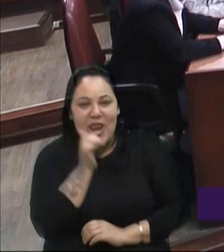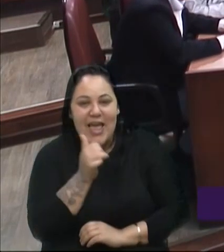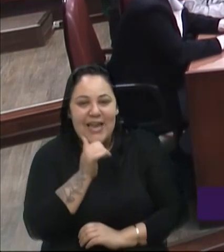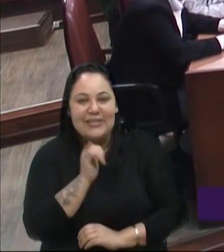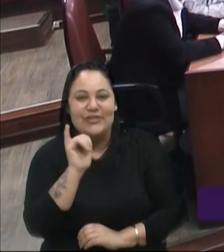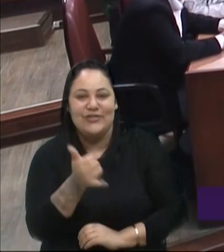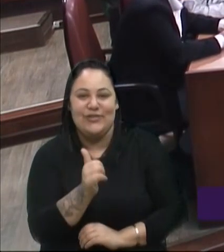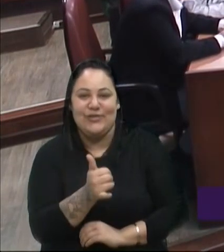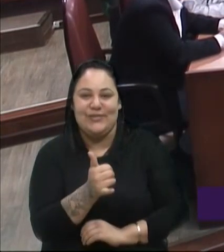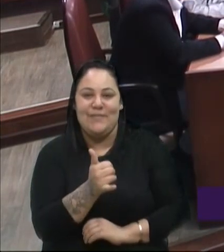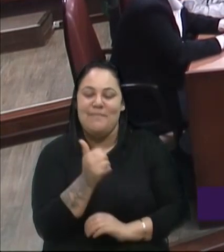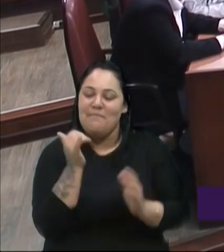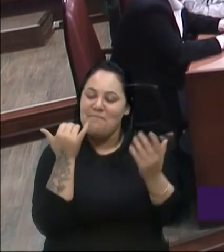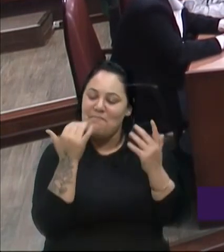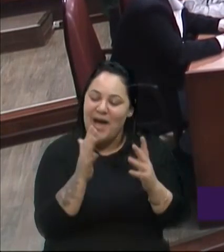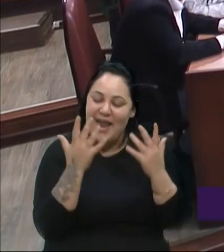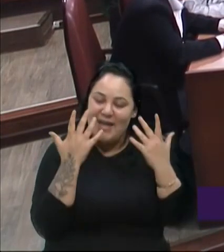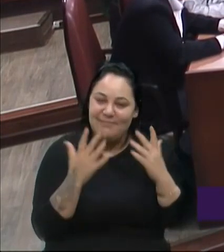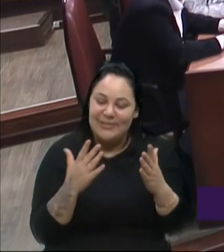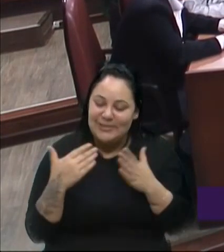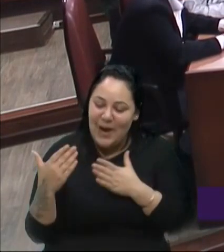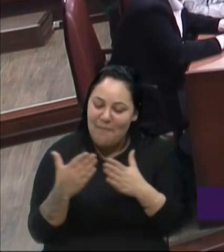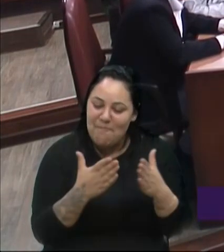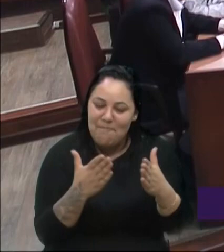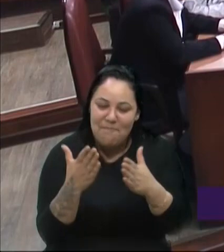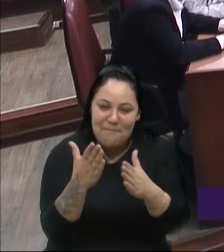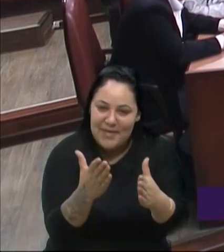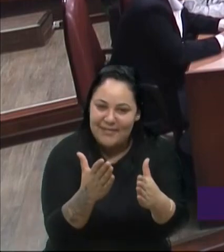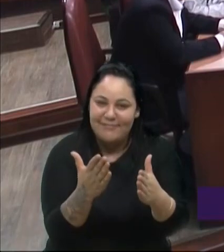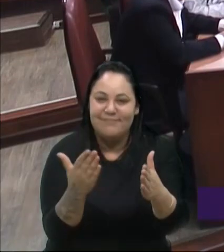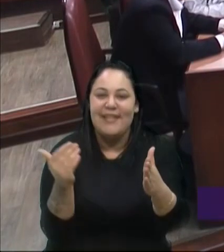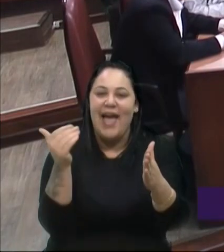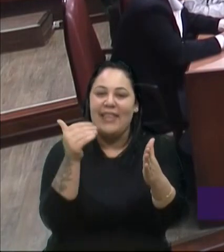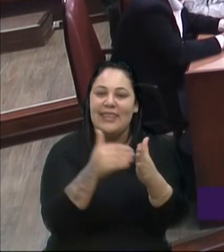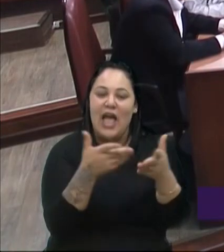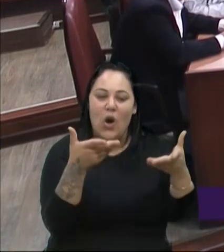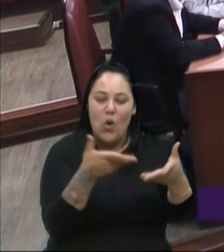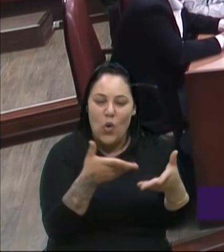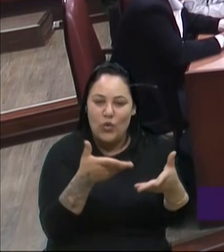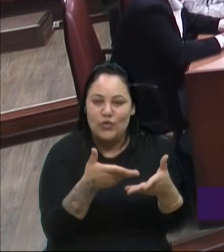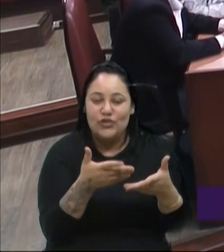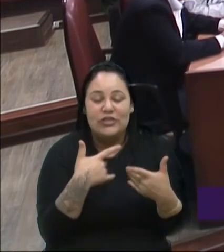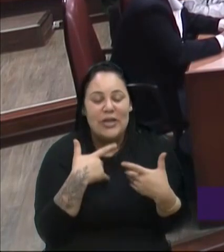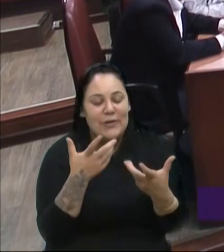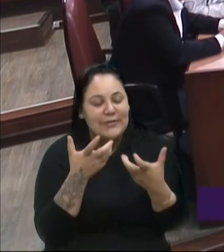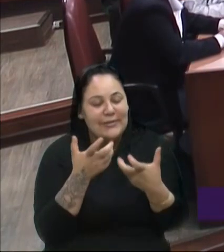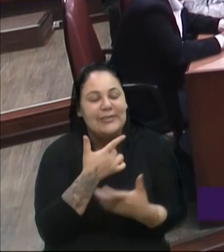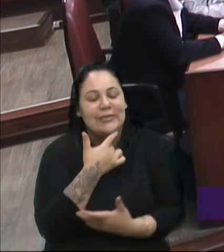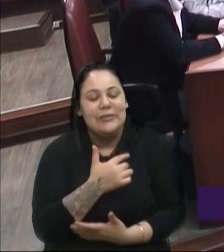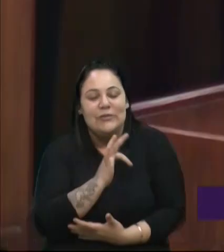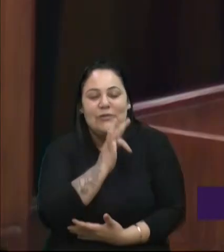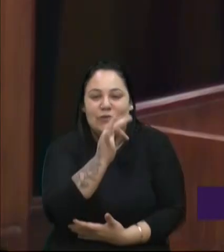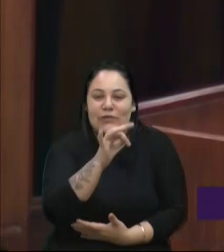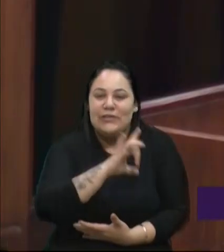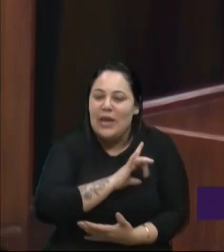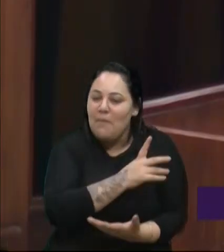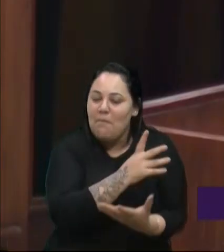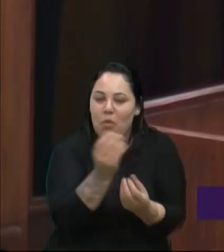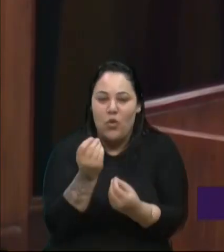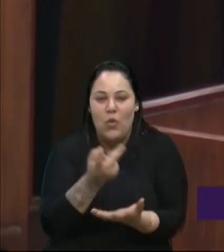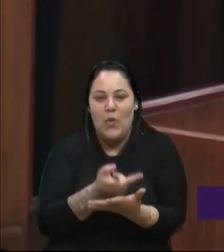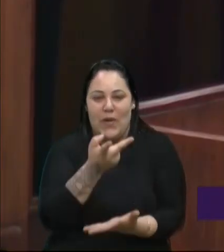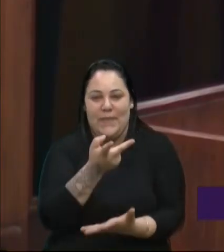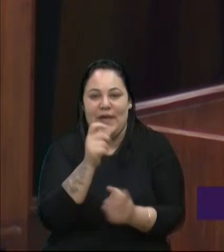pela caminhada até aqui e meu desejo de ainda mais taças e troféus. Quem ganha é